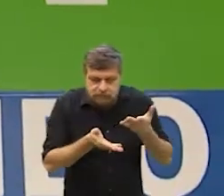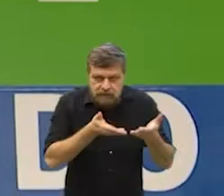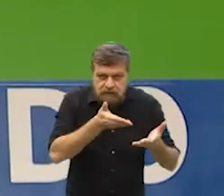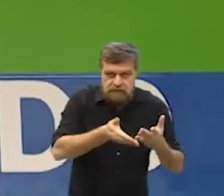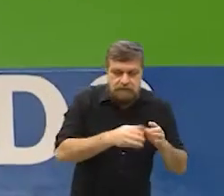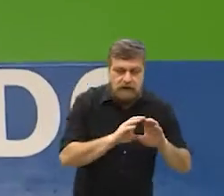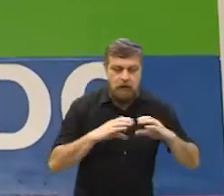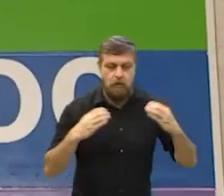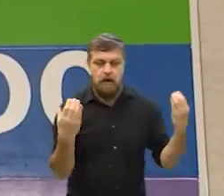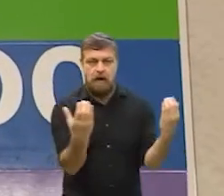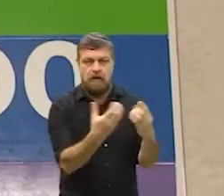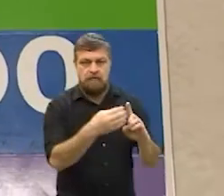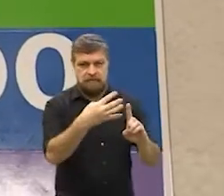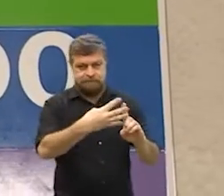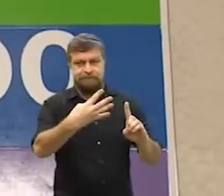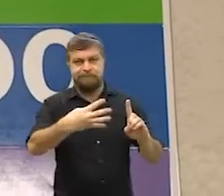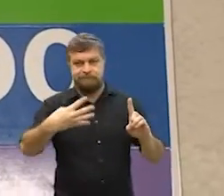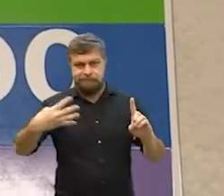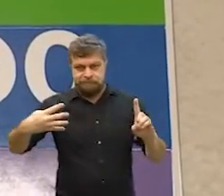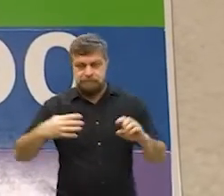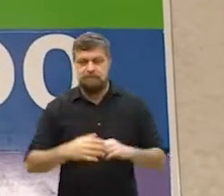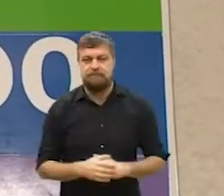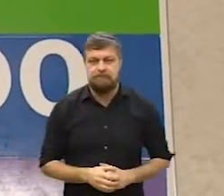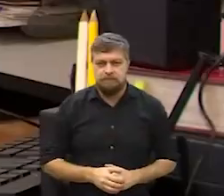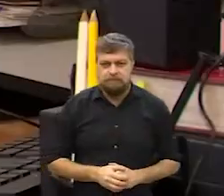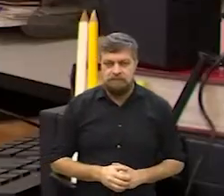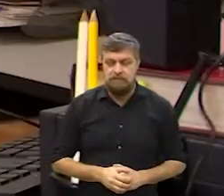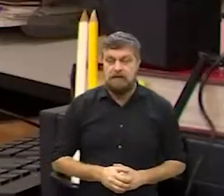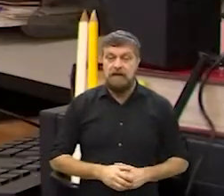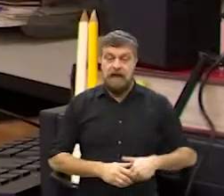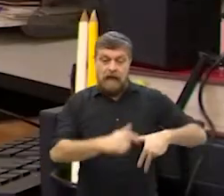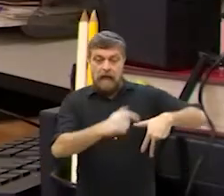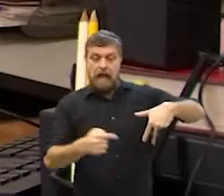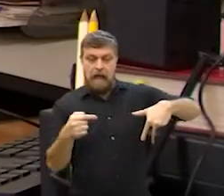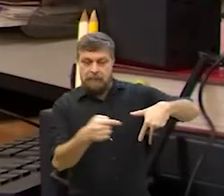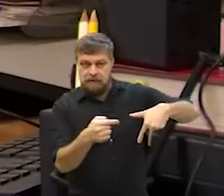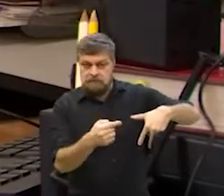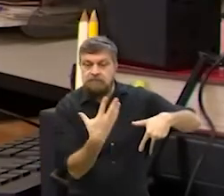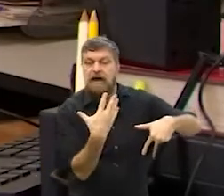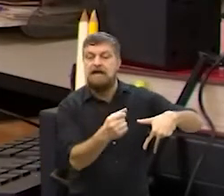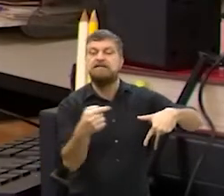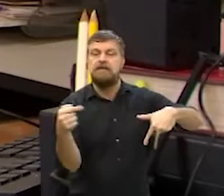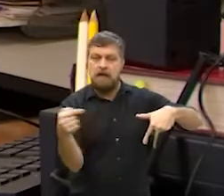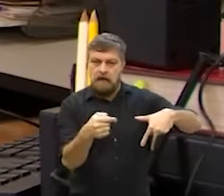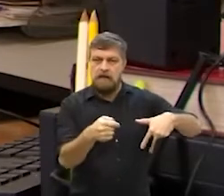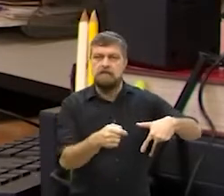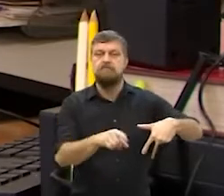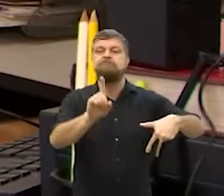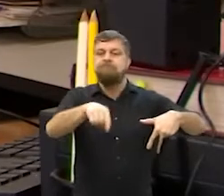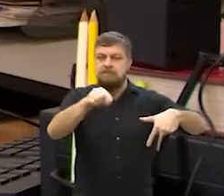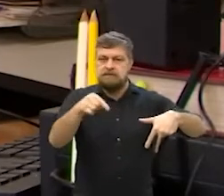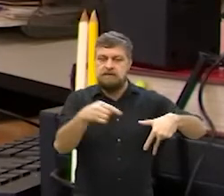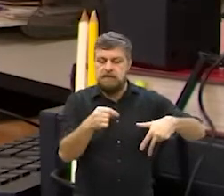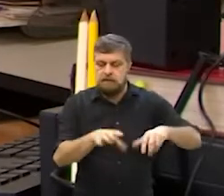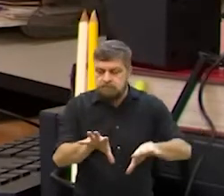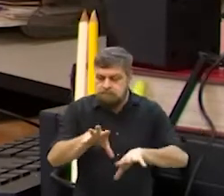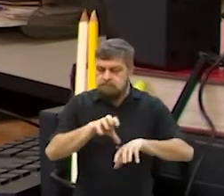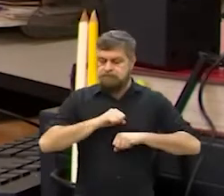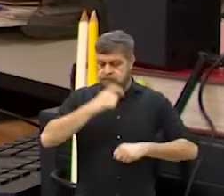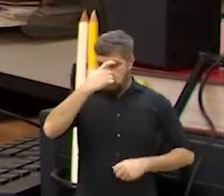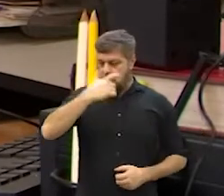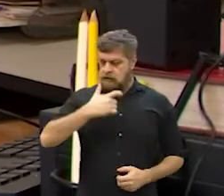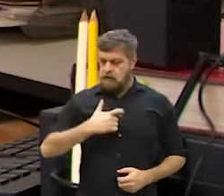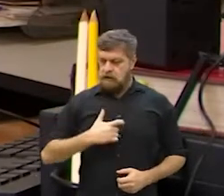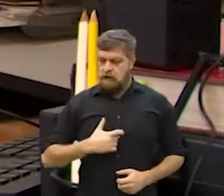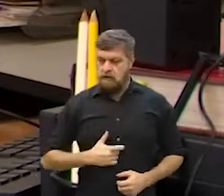outros amparos a comunidade LGBT que ia mais a questão da autoaceitação da orientação Então pessoal toma um